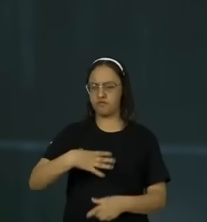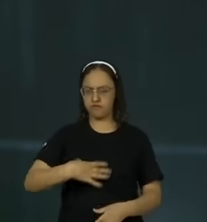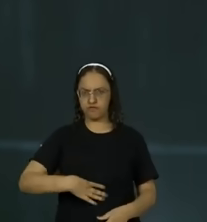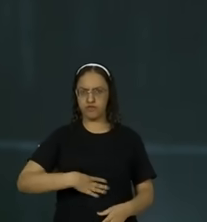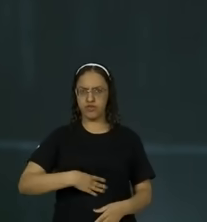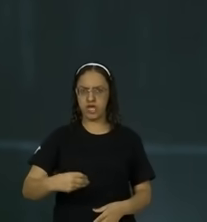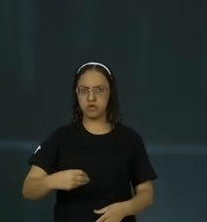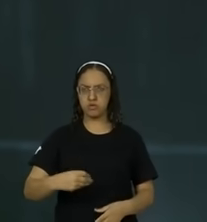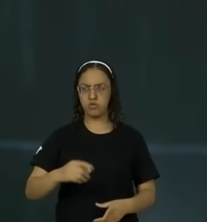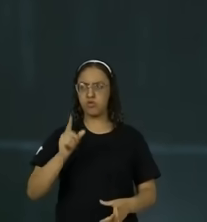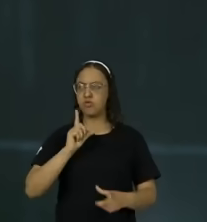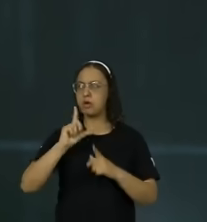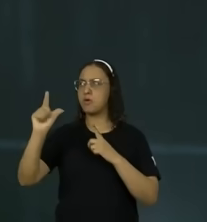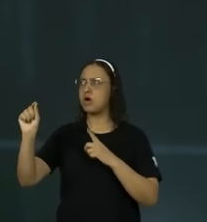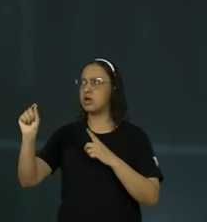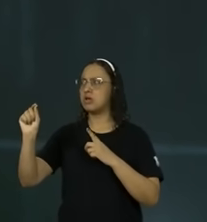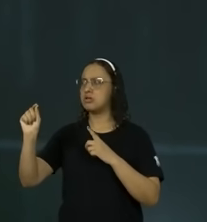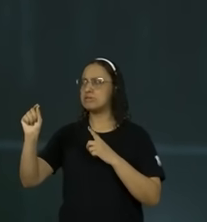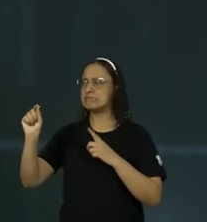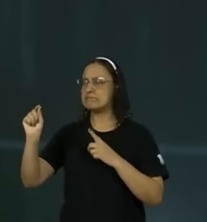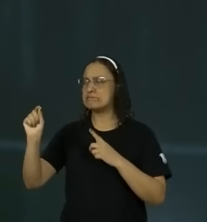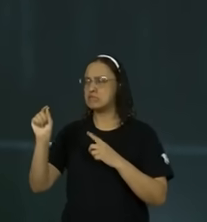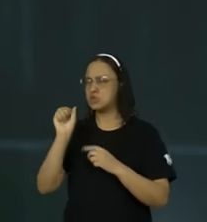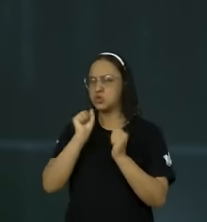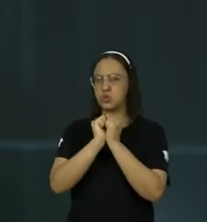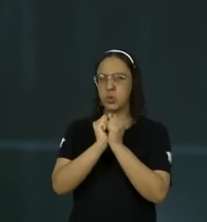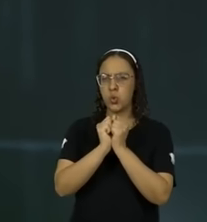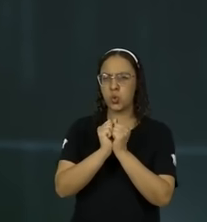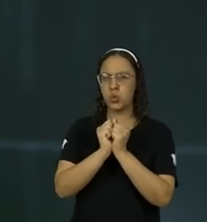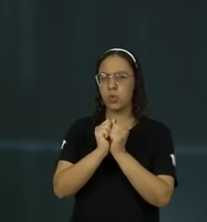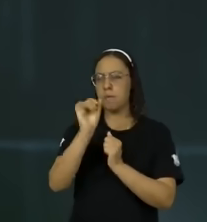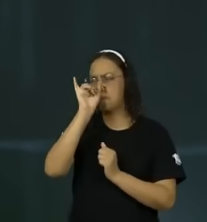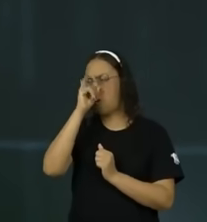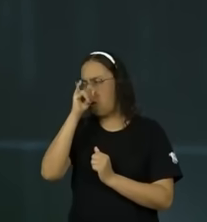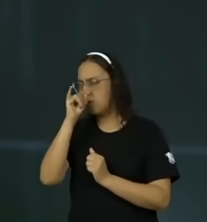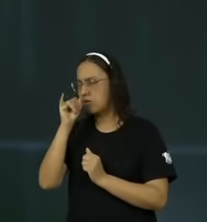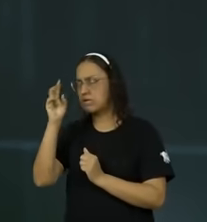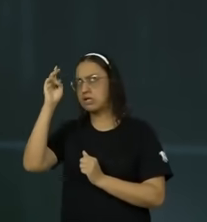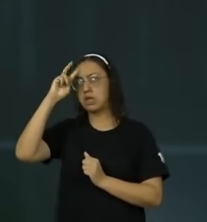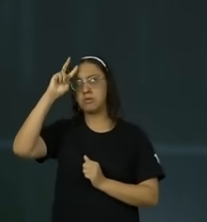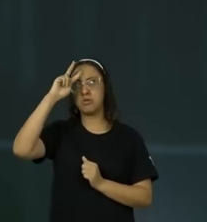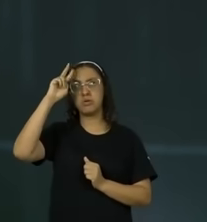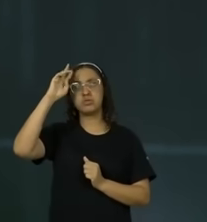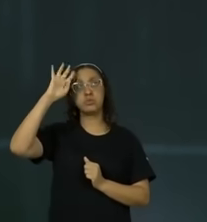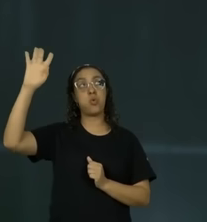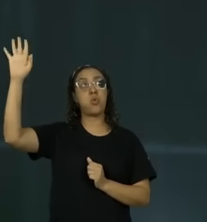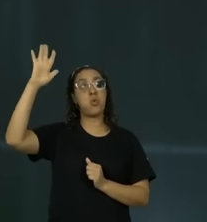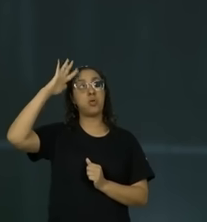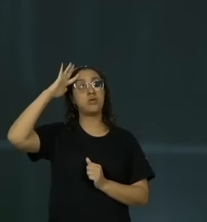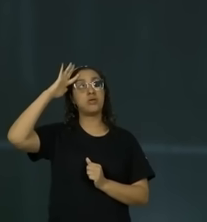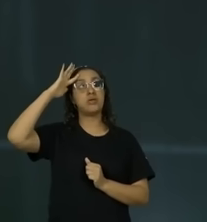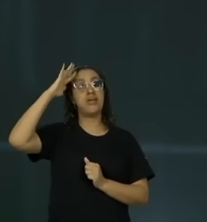Levantar-me-ei e voltarei para a casa do meu pai. E serei como os empregados da sua casa. Ele está sujo, ele